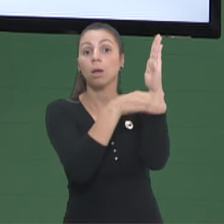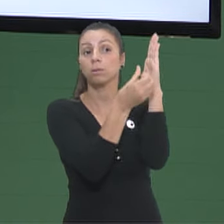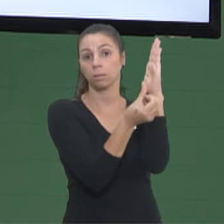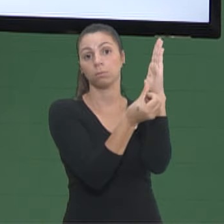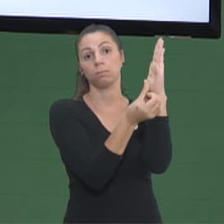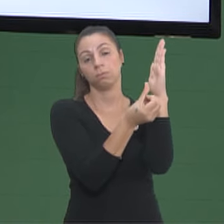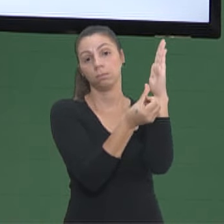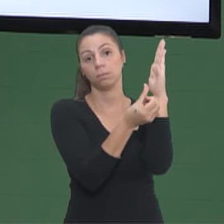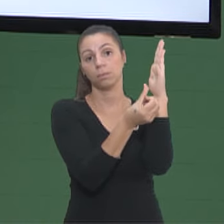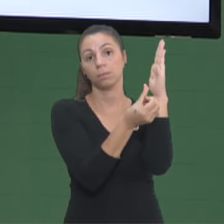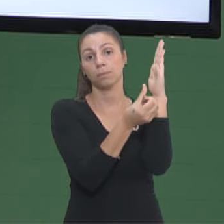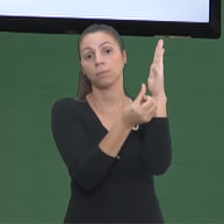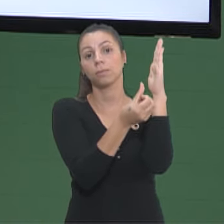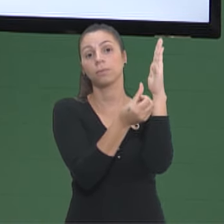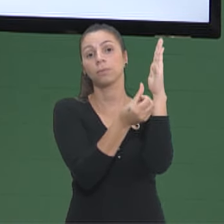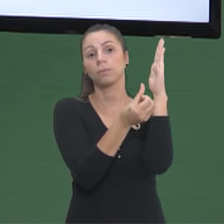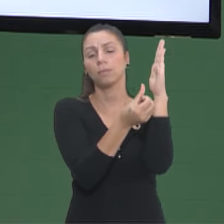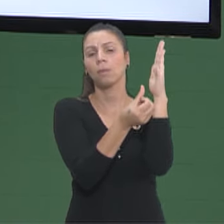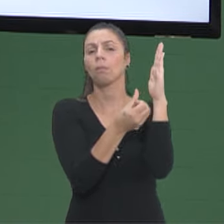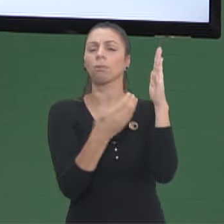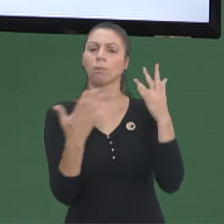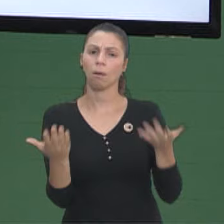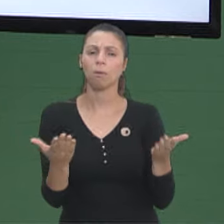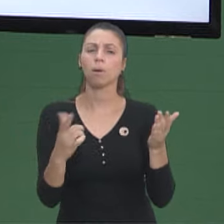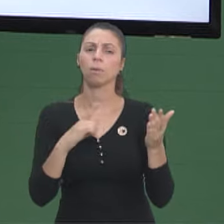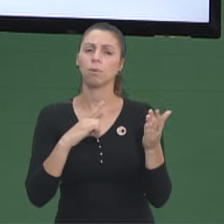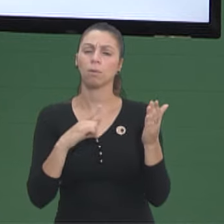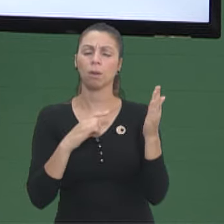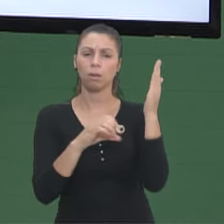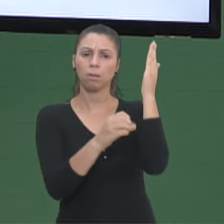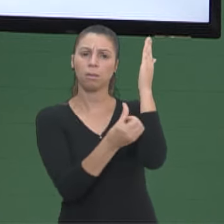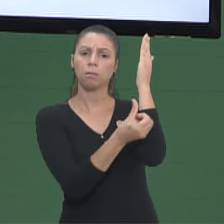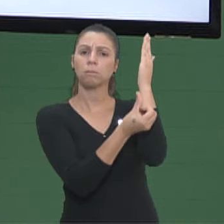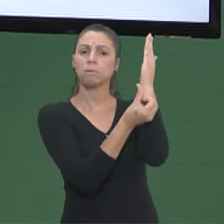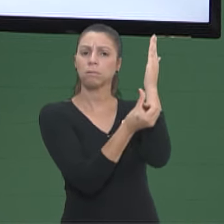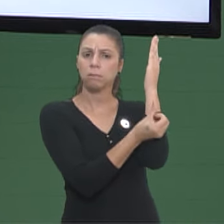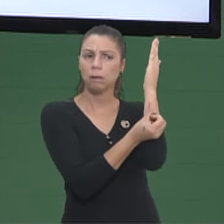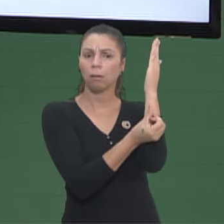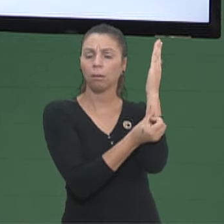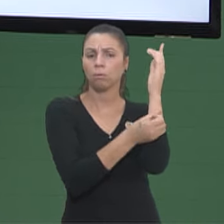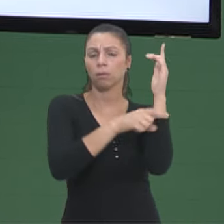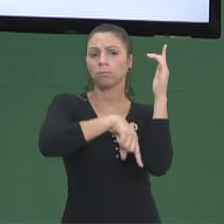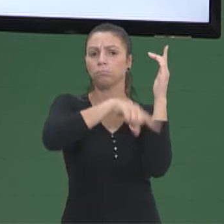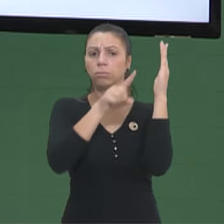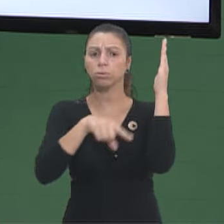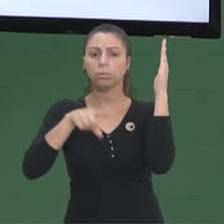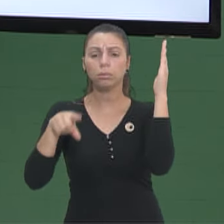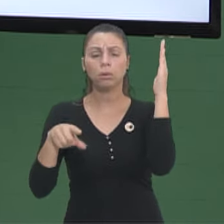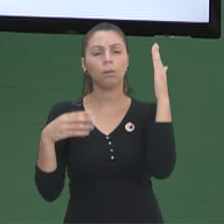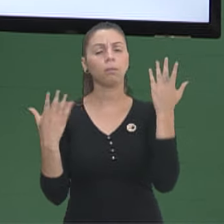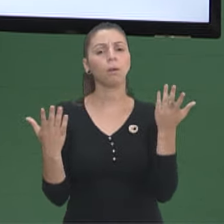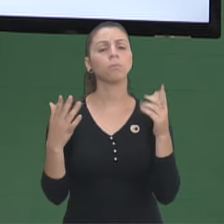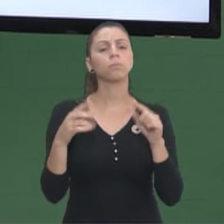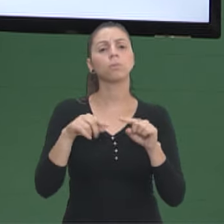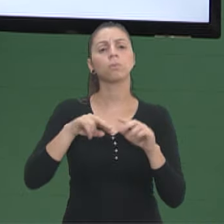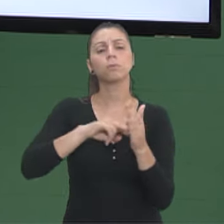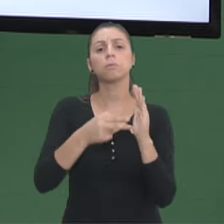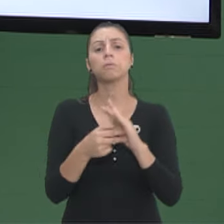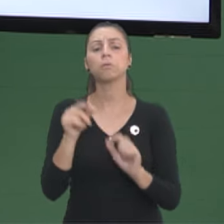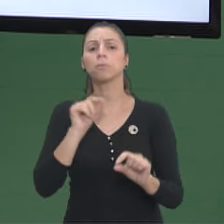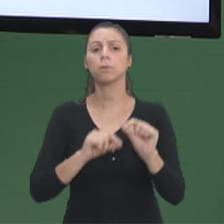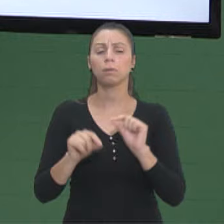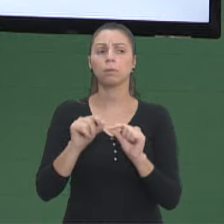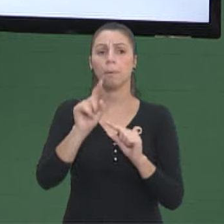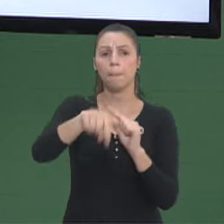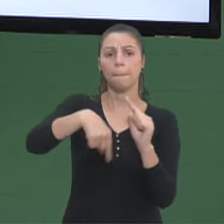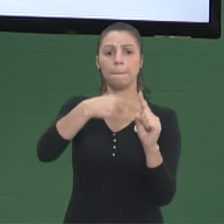eu tenho 6 graus aqui, né, de variação. Então, quer dizer, quando eu faço mais